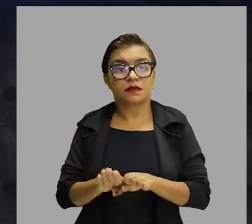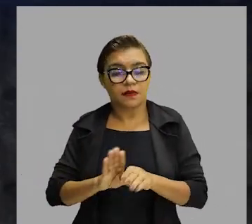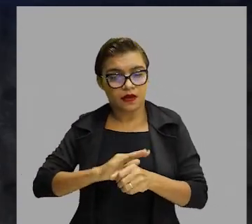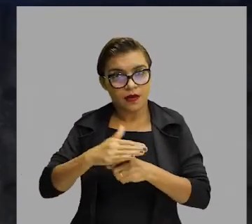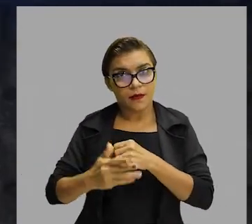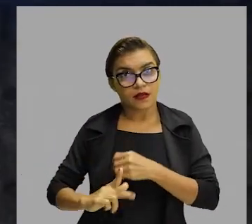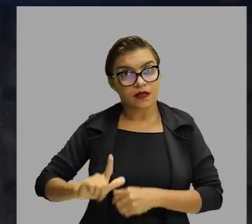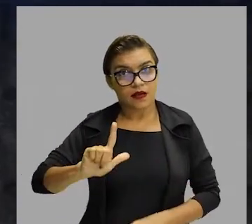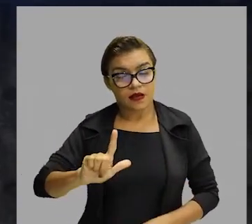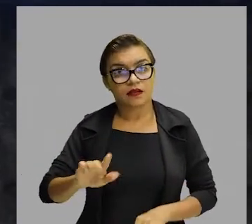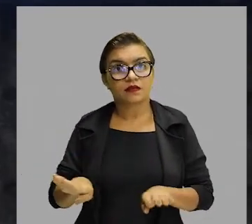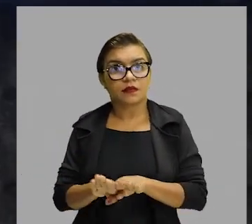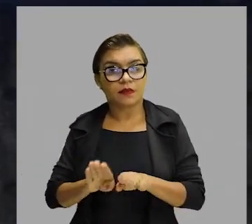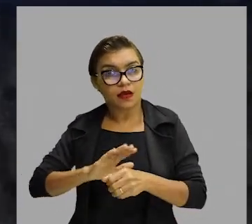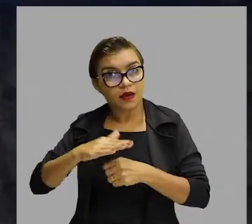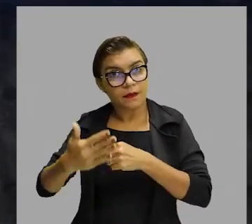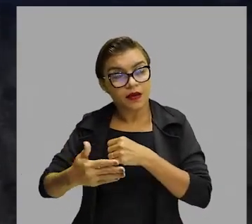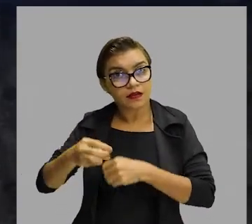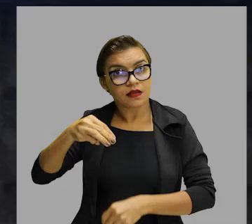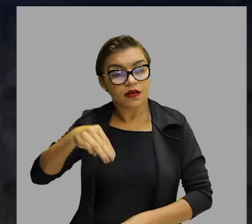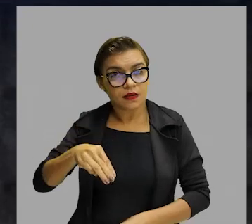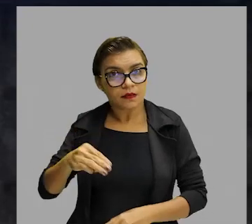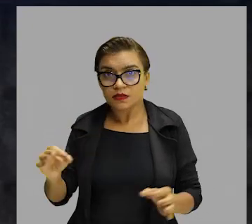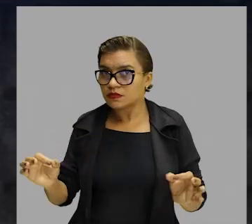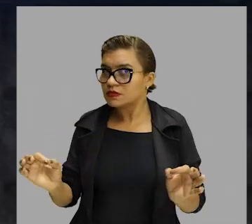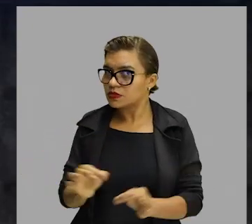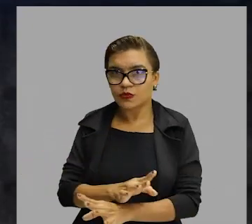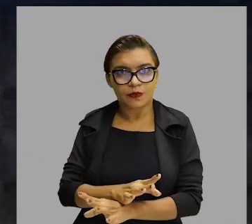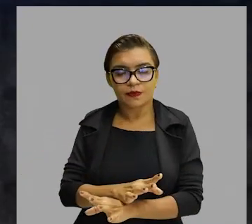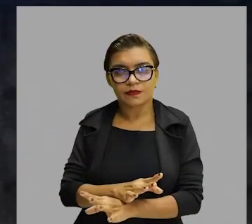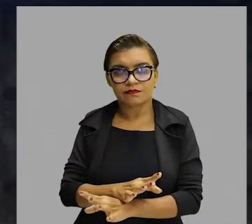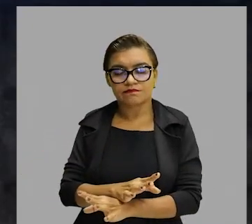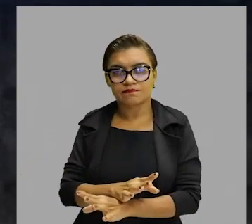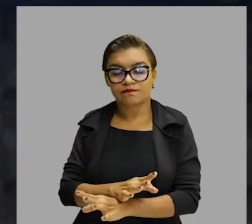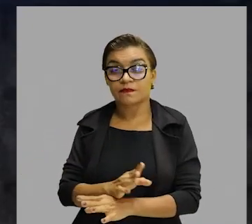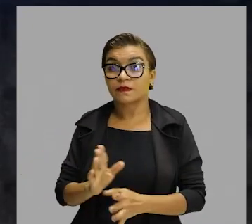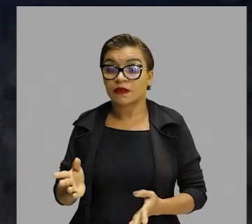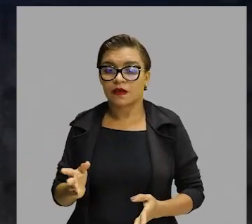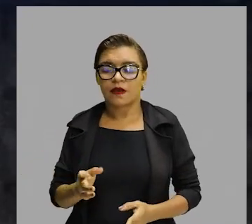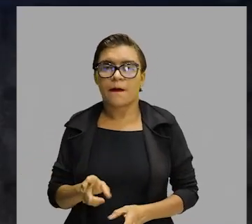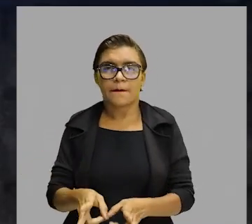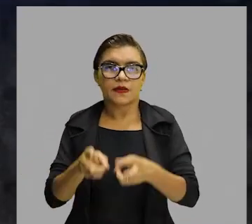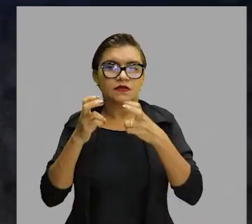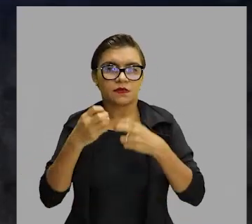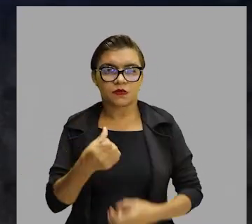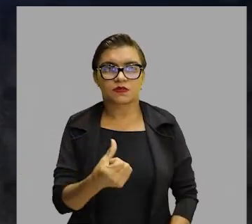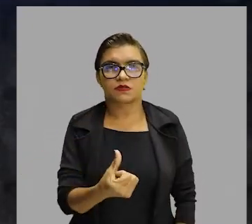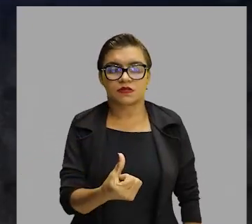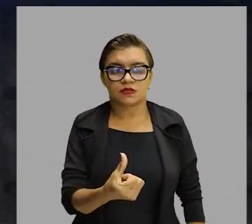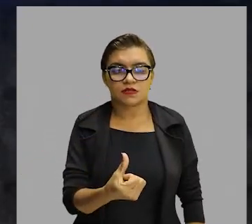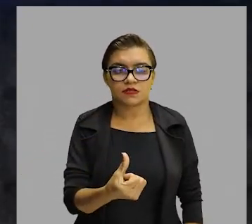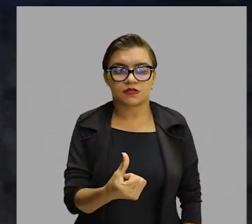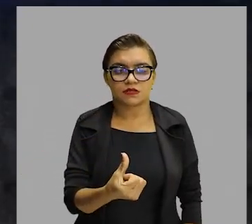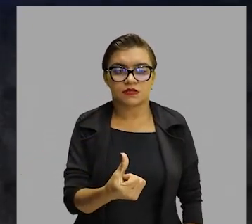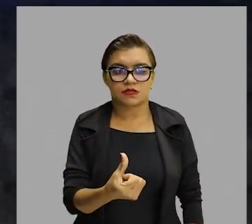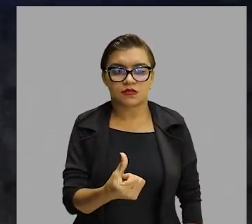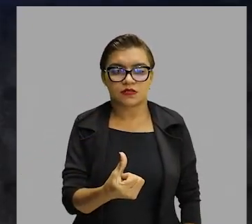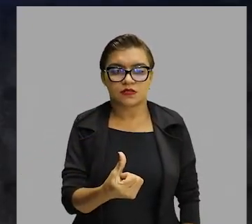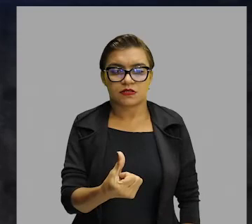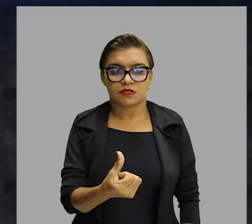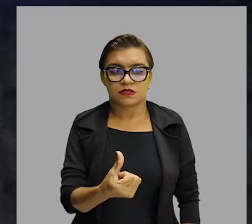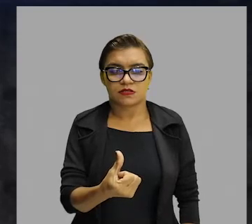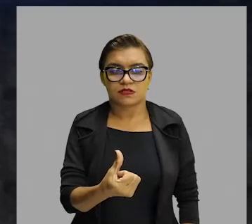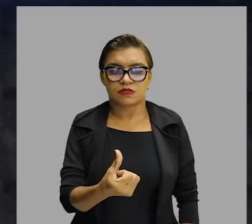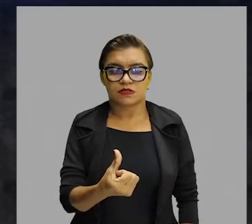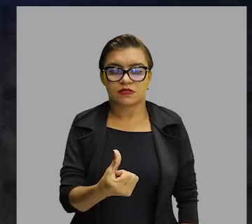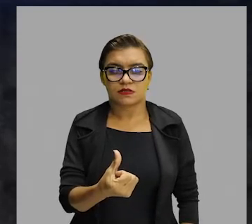que é a camada 2, e a camada M incompleta. A gente consegue já perceber pelo 6, né? Aqui ó, o P que é 6 e aqui o P é 2,